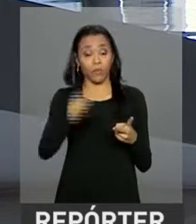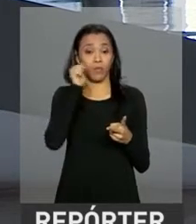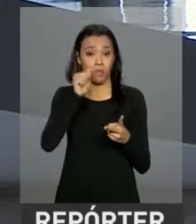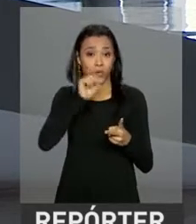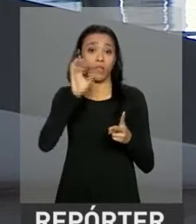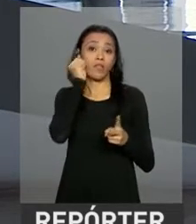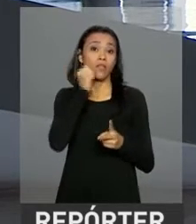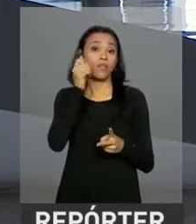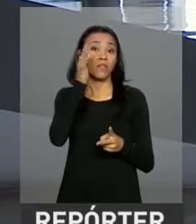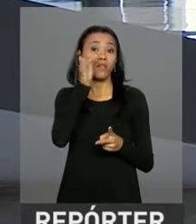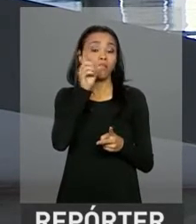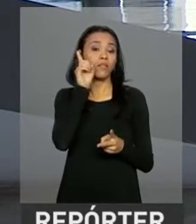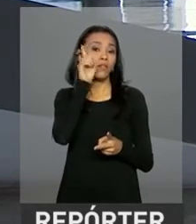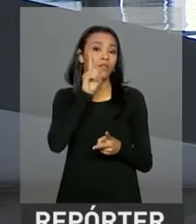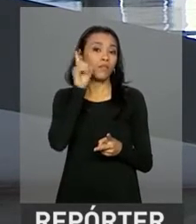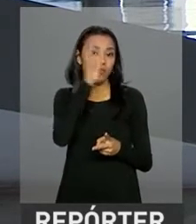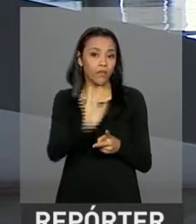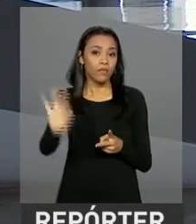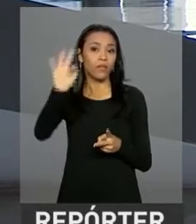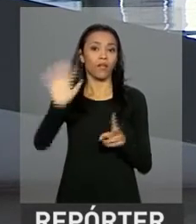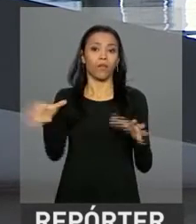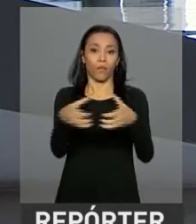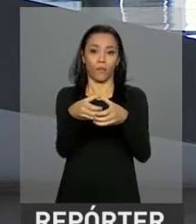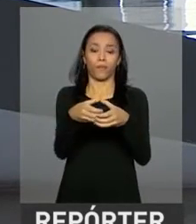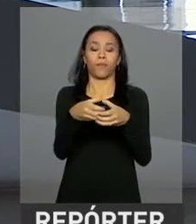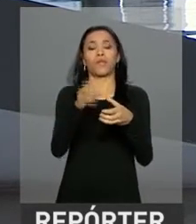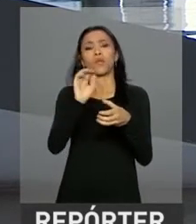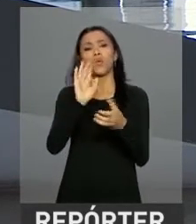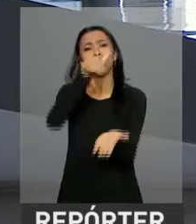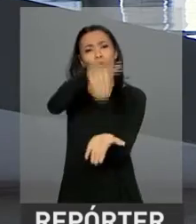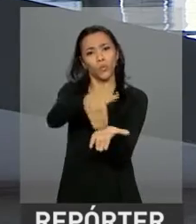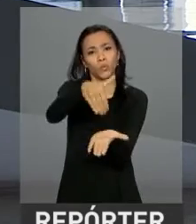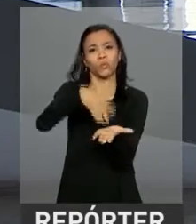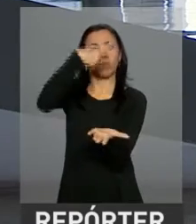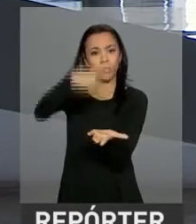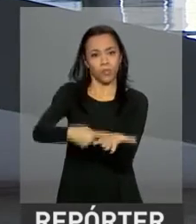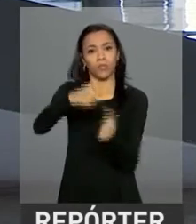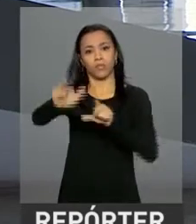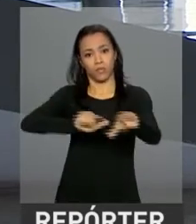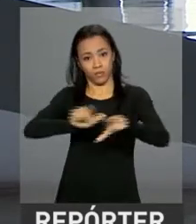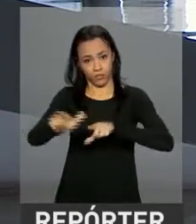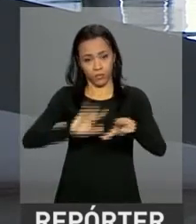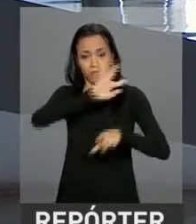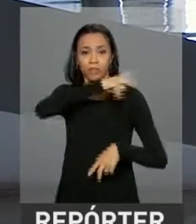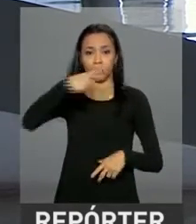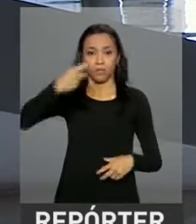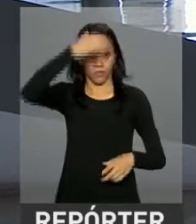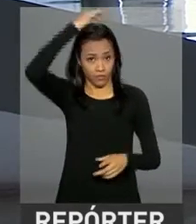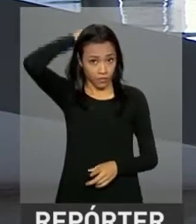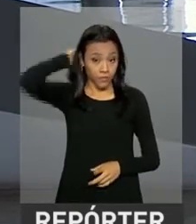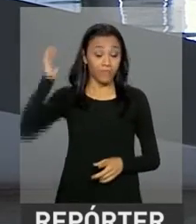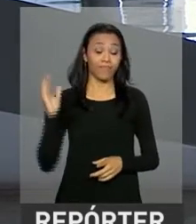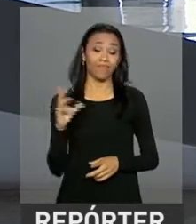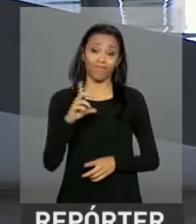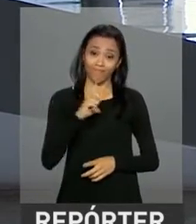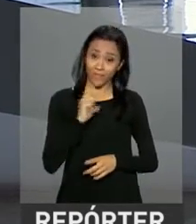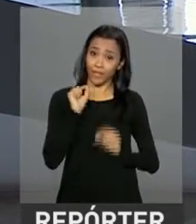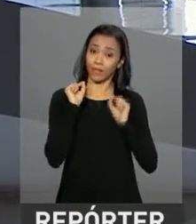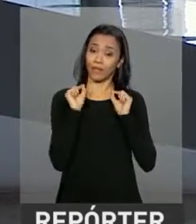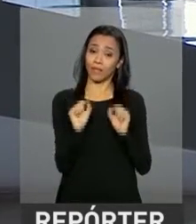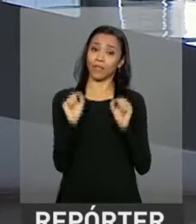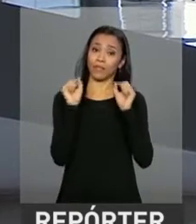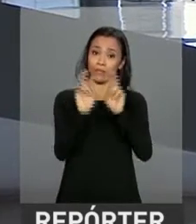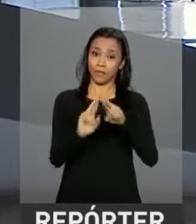do PR de Minas Gerais. E no último compromisso previsto na agenda de hoje do presidente em exercício, Michel Temer, está uma